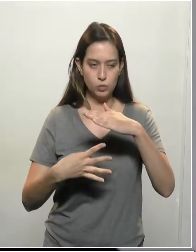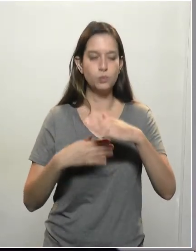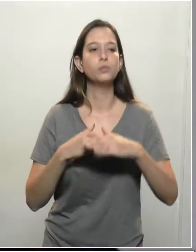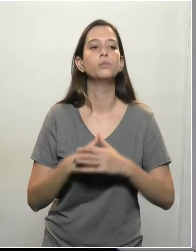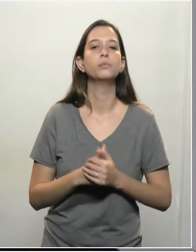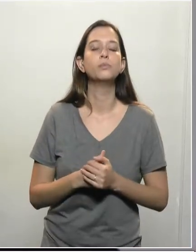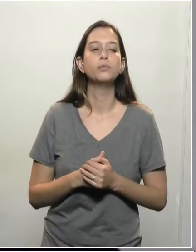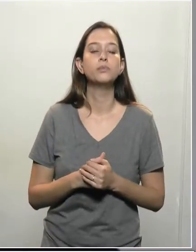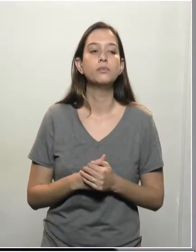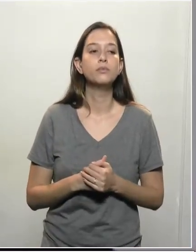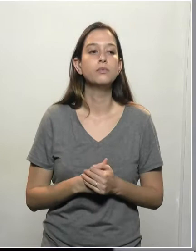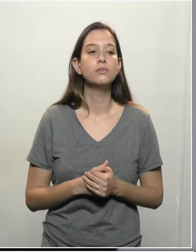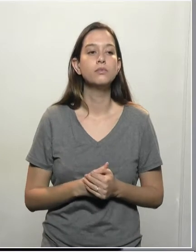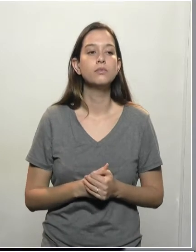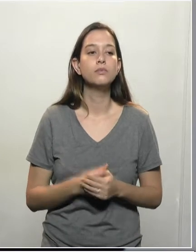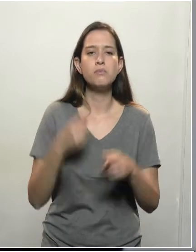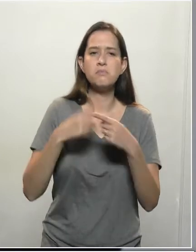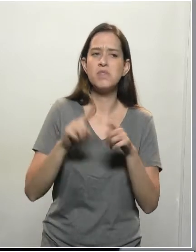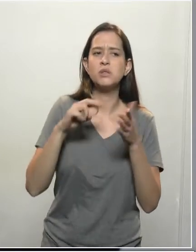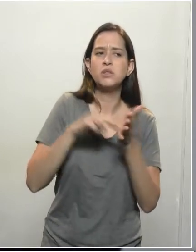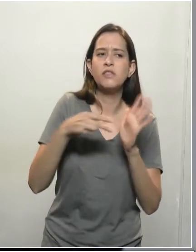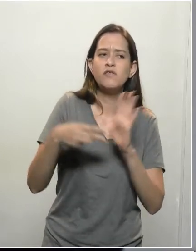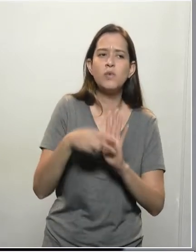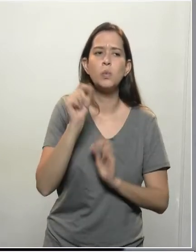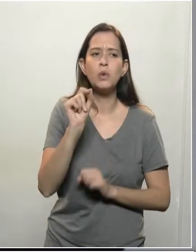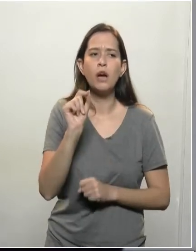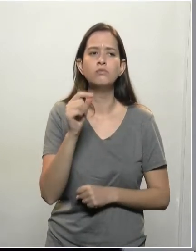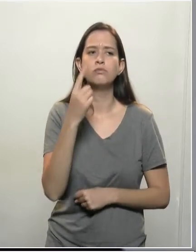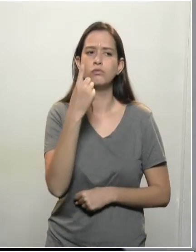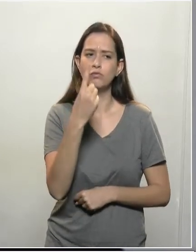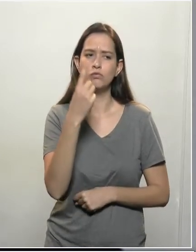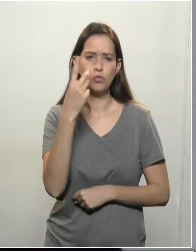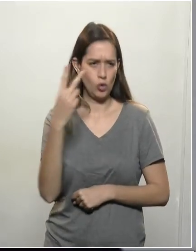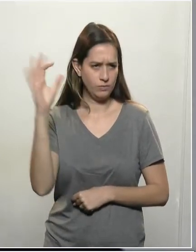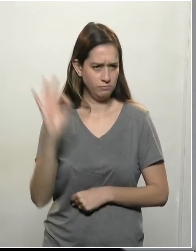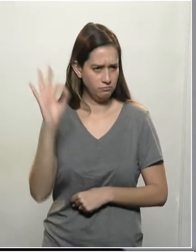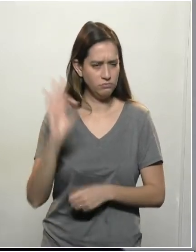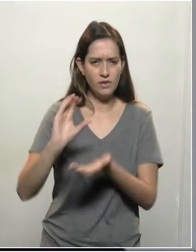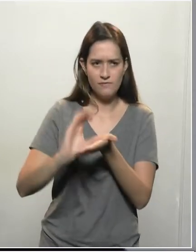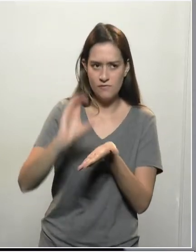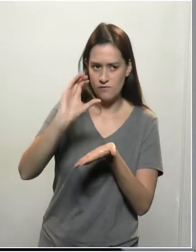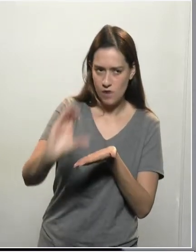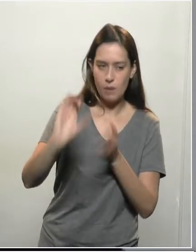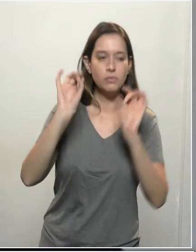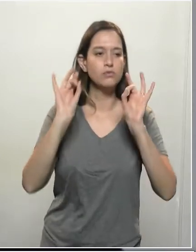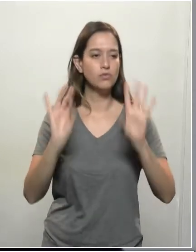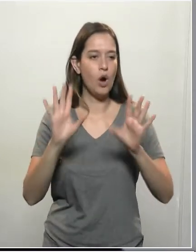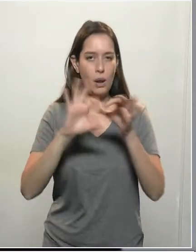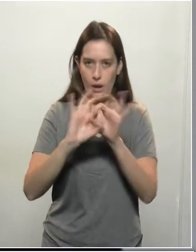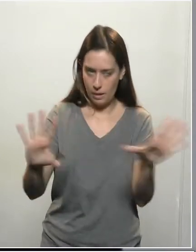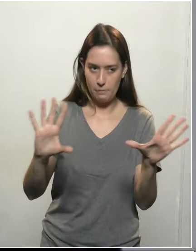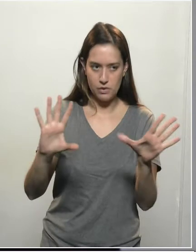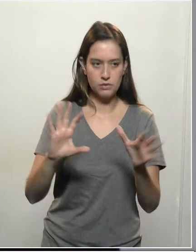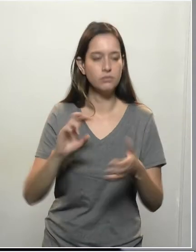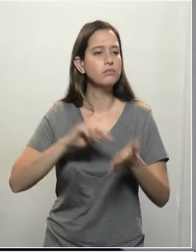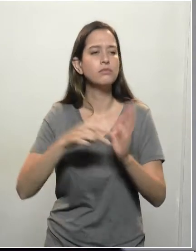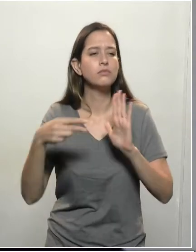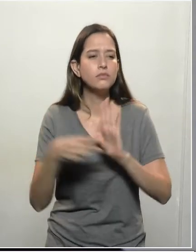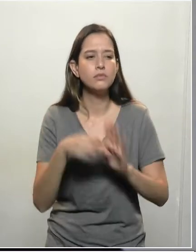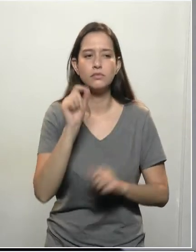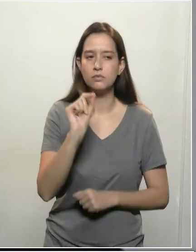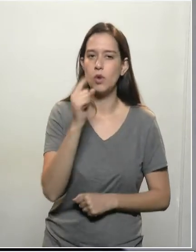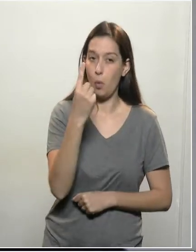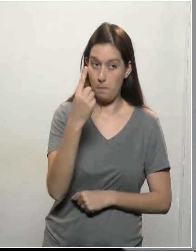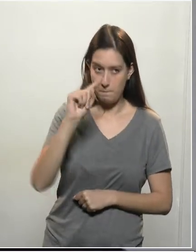a 12% do executado. Se esse ritmo continuar, de aproximadamente 1,1 milhão por dia liberado,